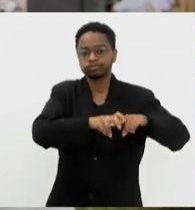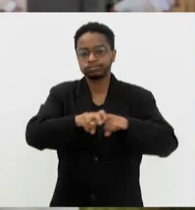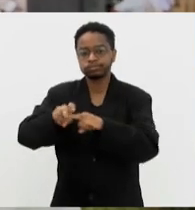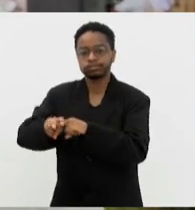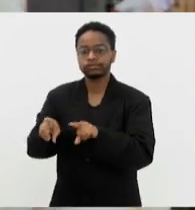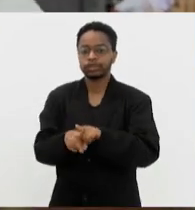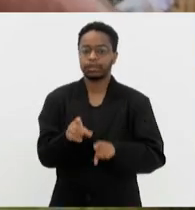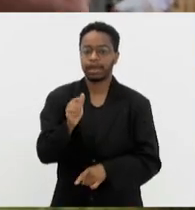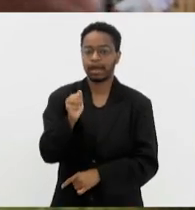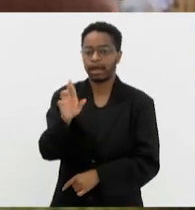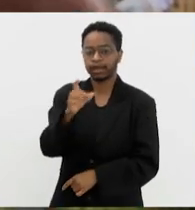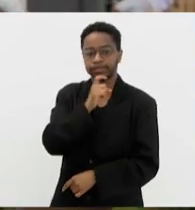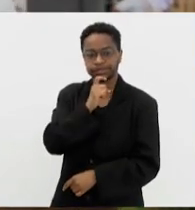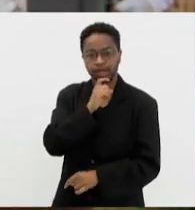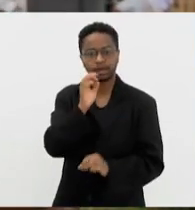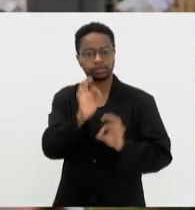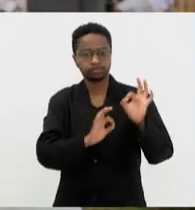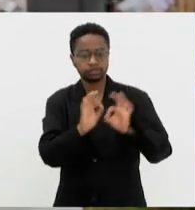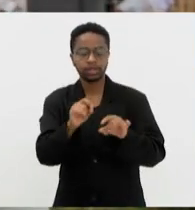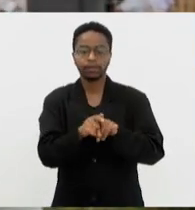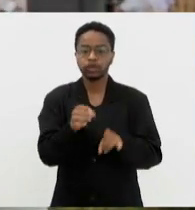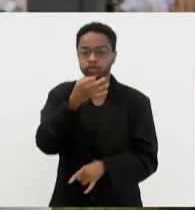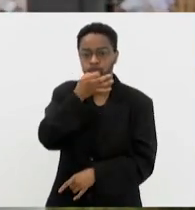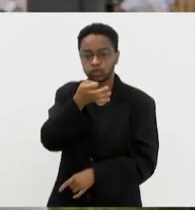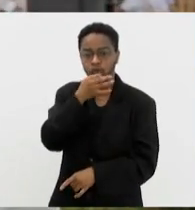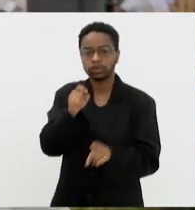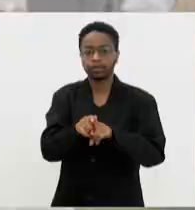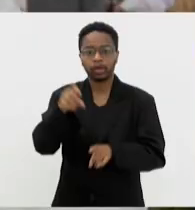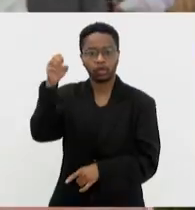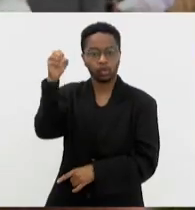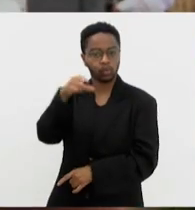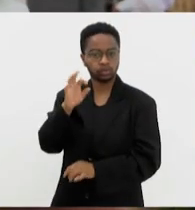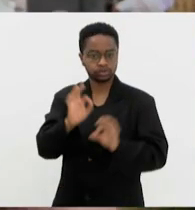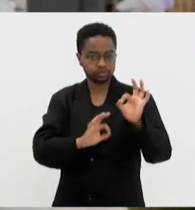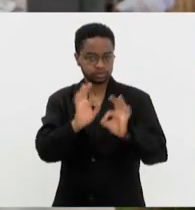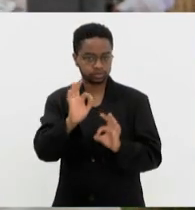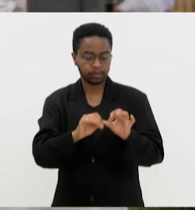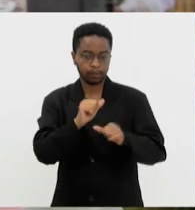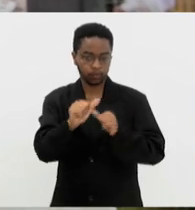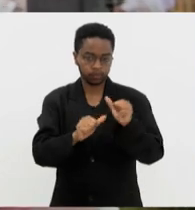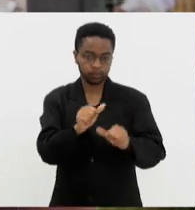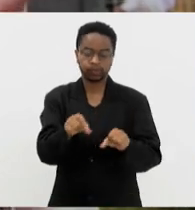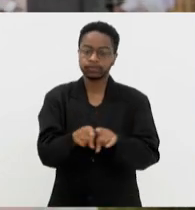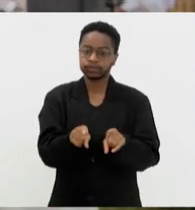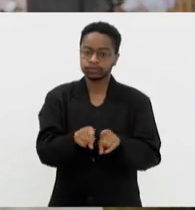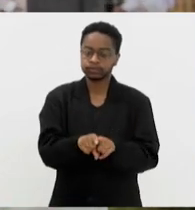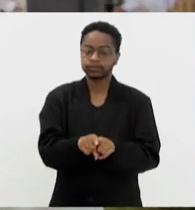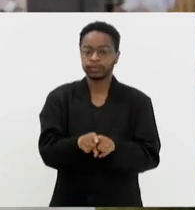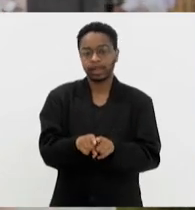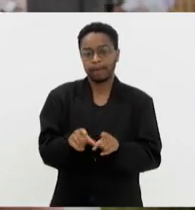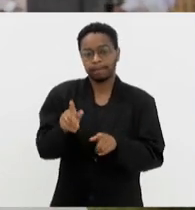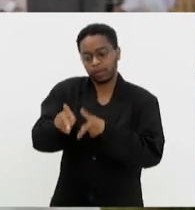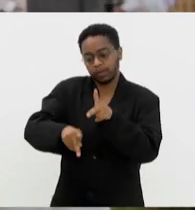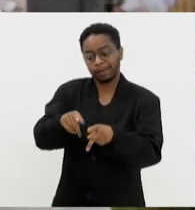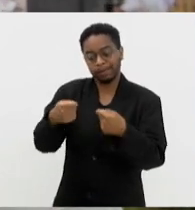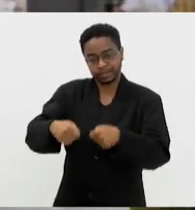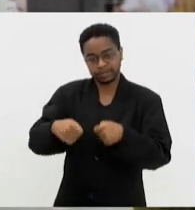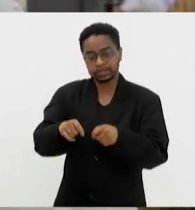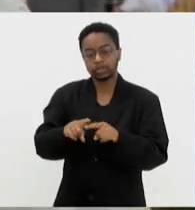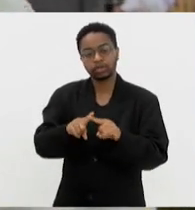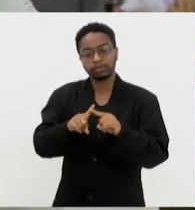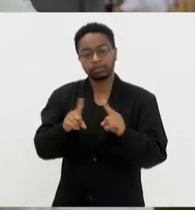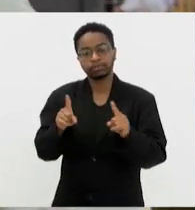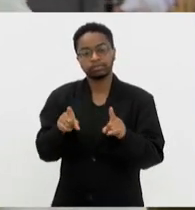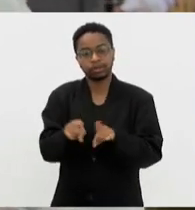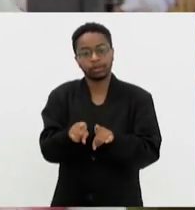ar-condicionado, todo o equipamento de som e o equipamento de luz também. Até por uma necessidade da população, a gente está crescendo